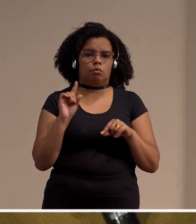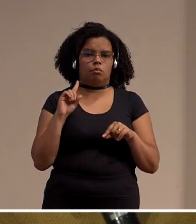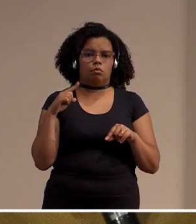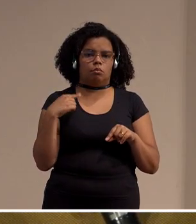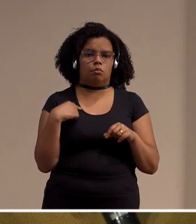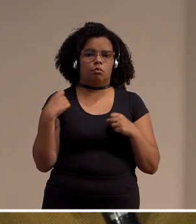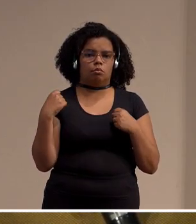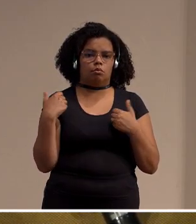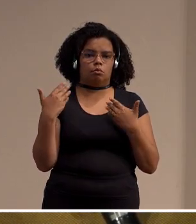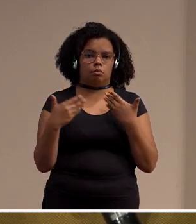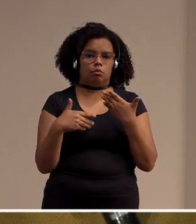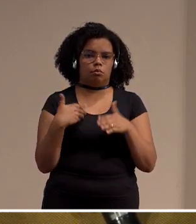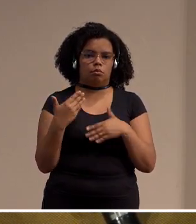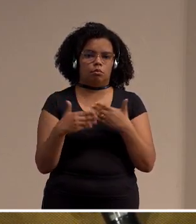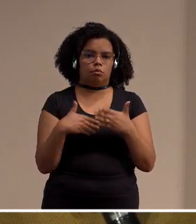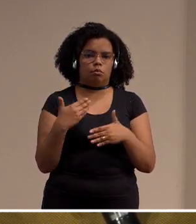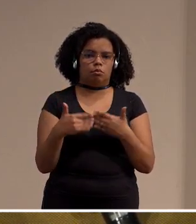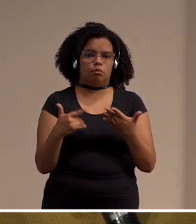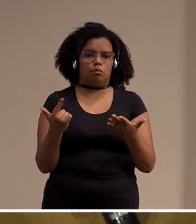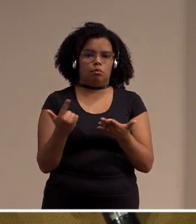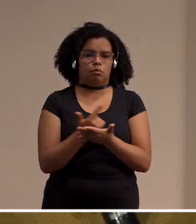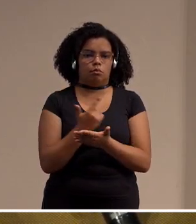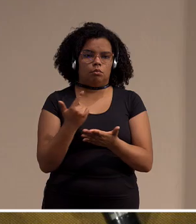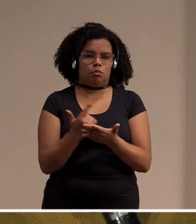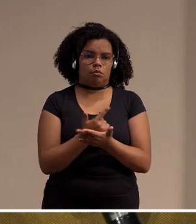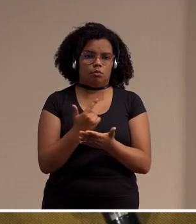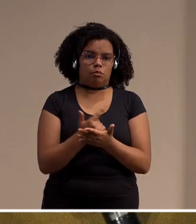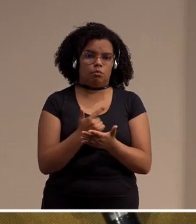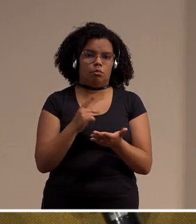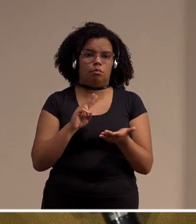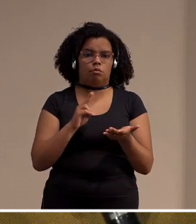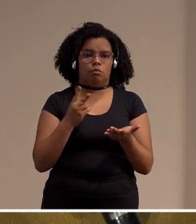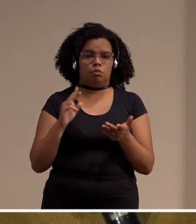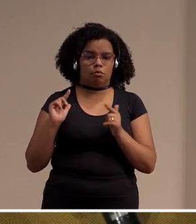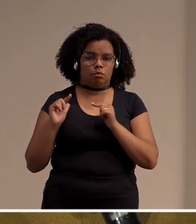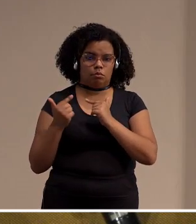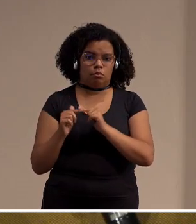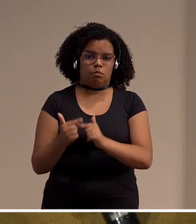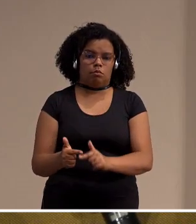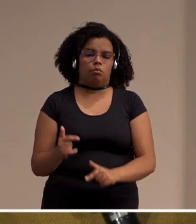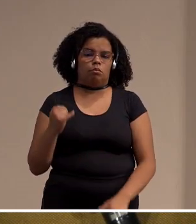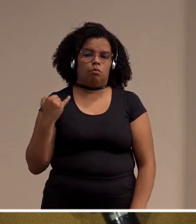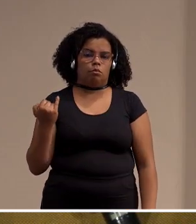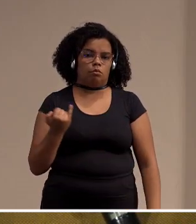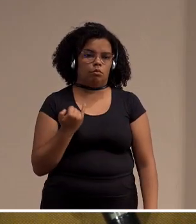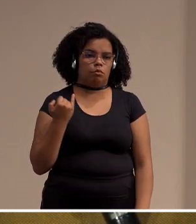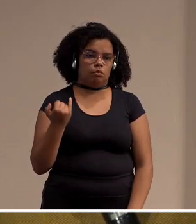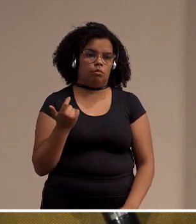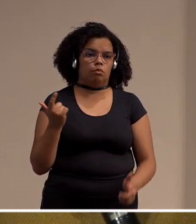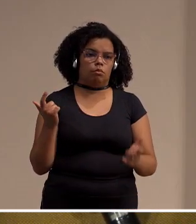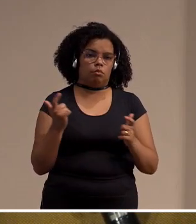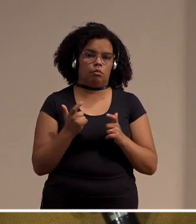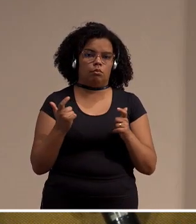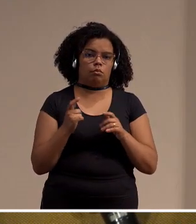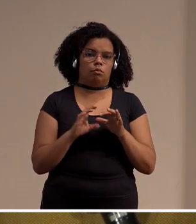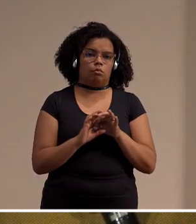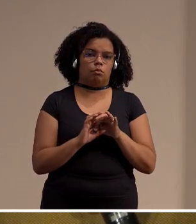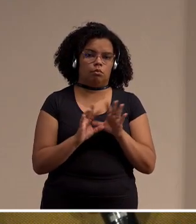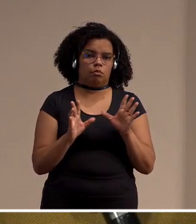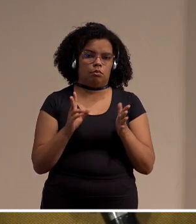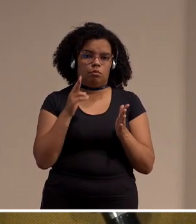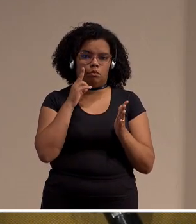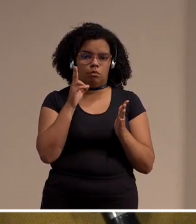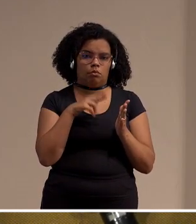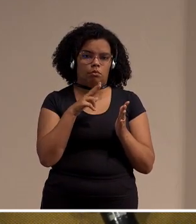permite sí, entrar na tradição de un lugar sí, con más liberdade para ler a tradição.